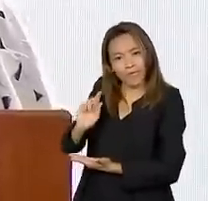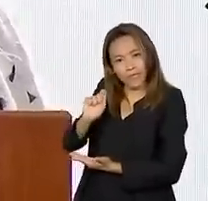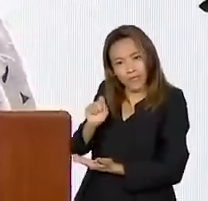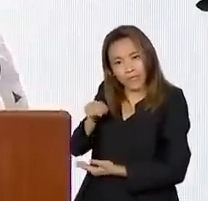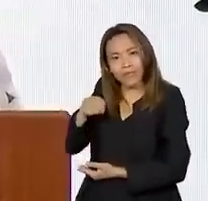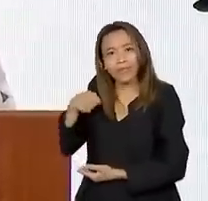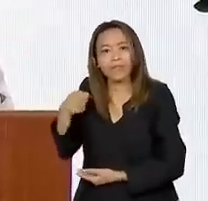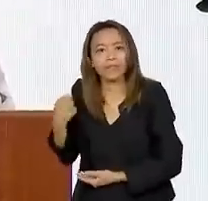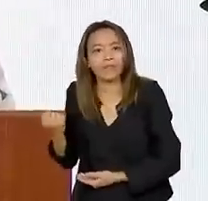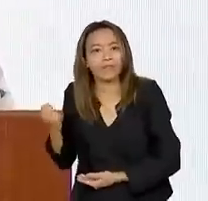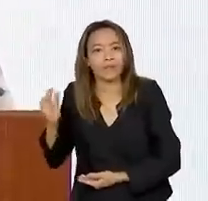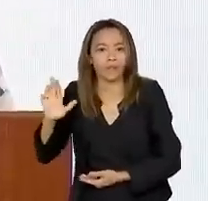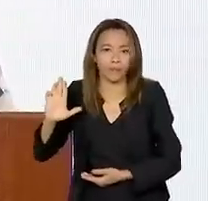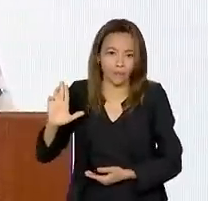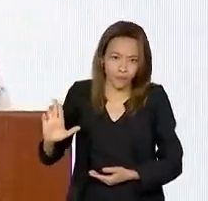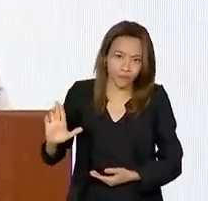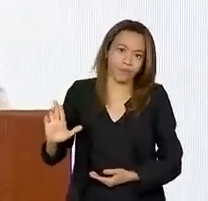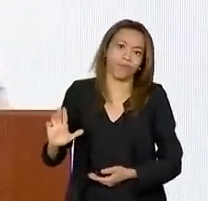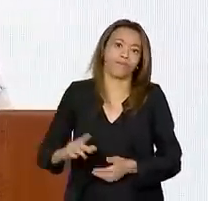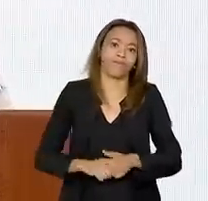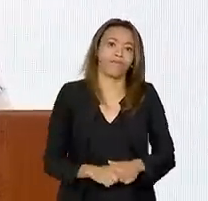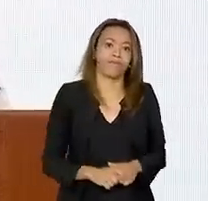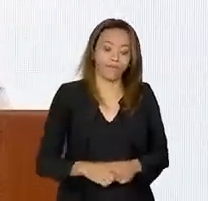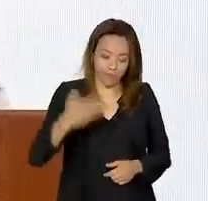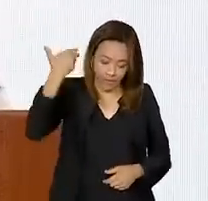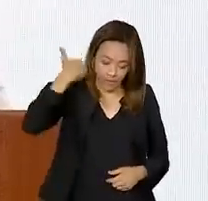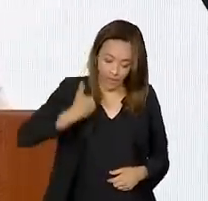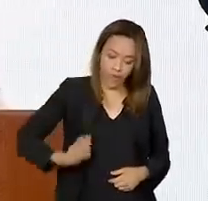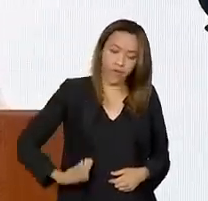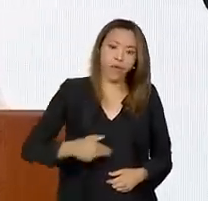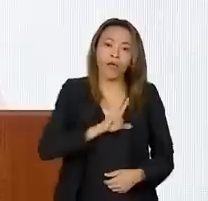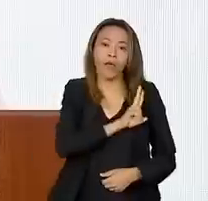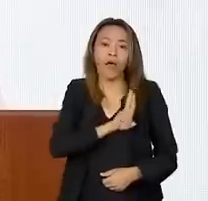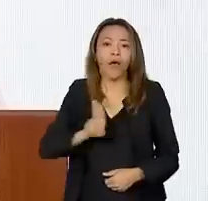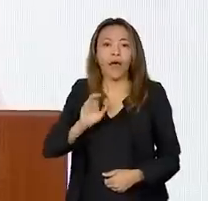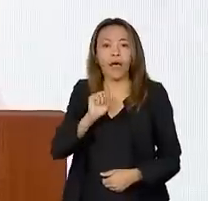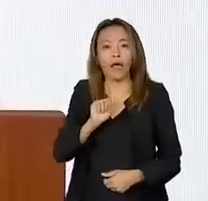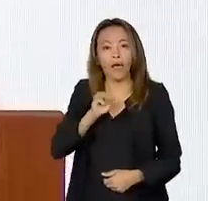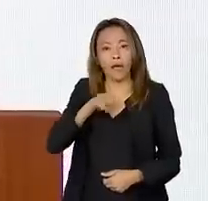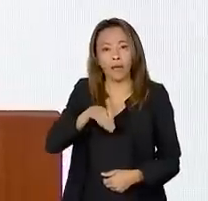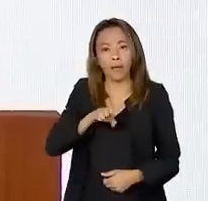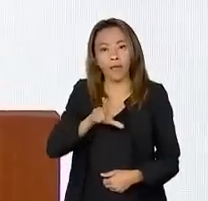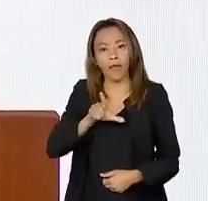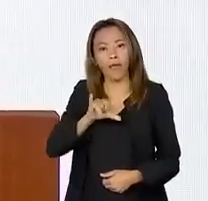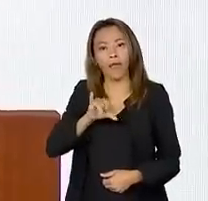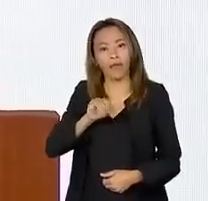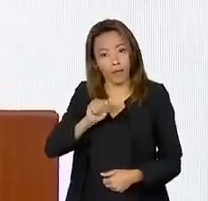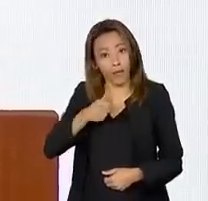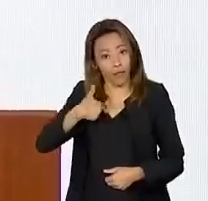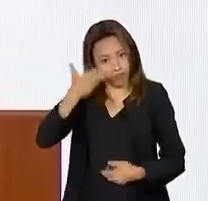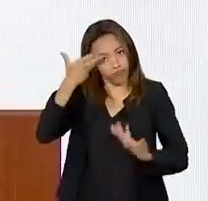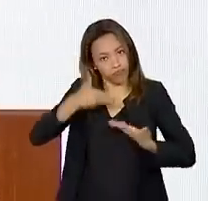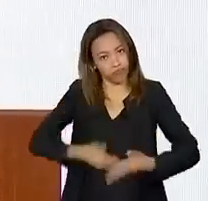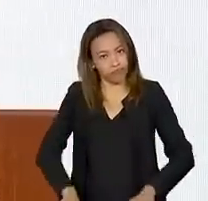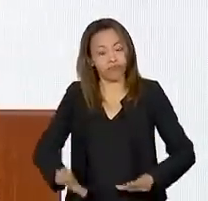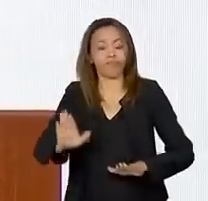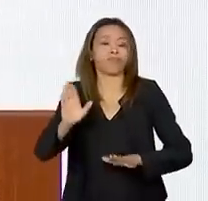Luiz Inácio da Silva. Eu, Amélia Bispo, natural de